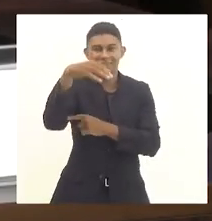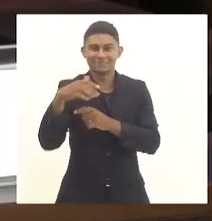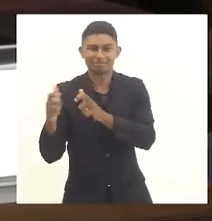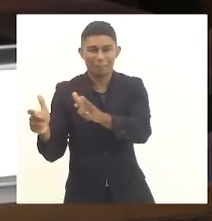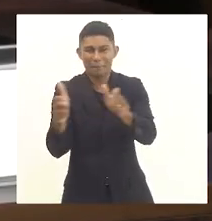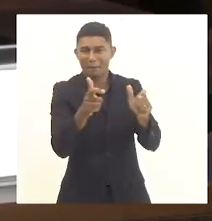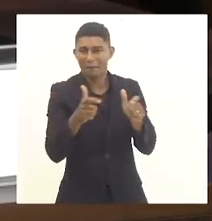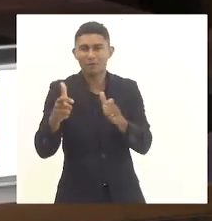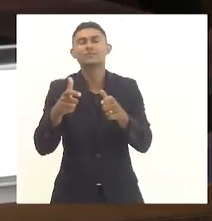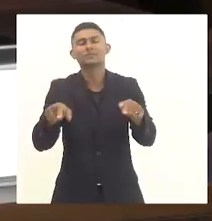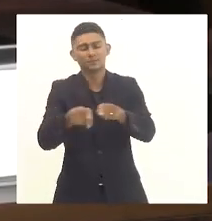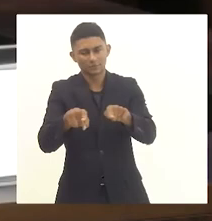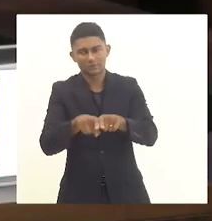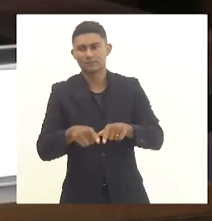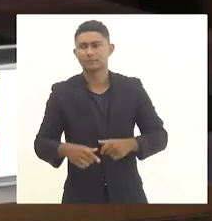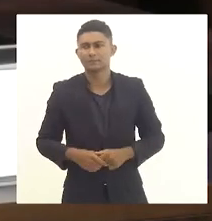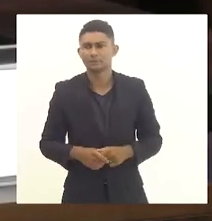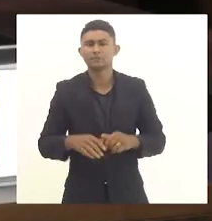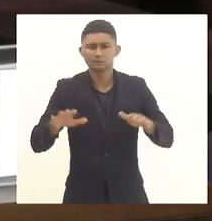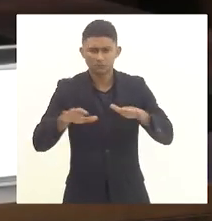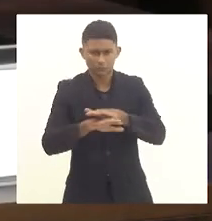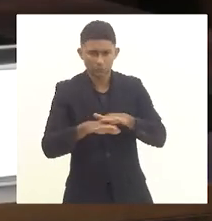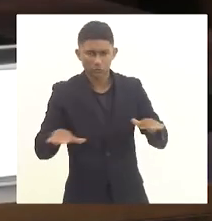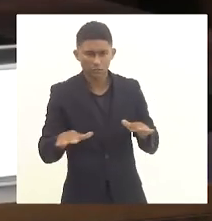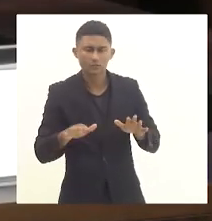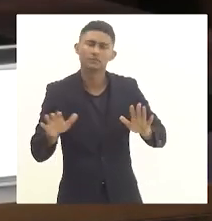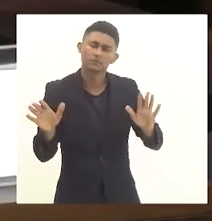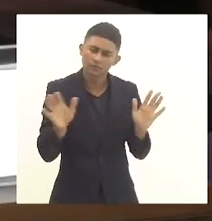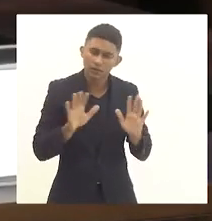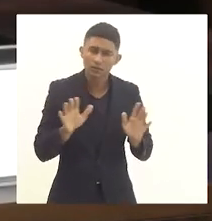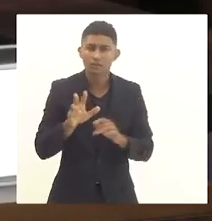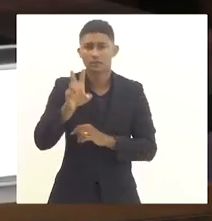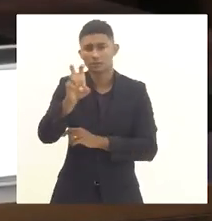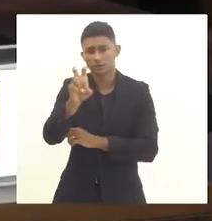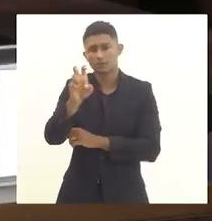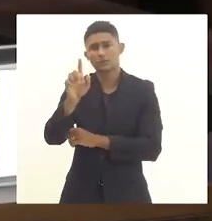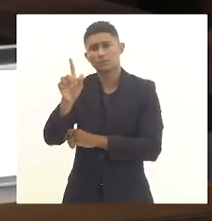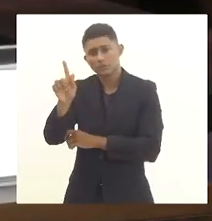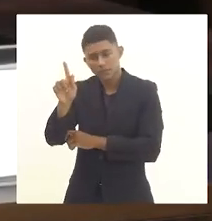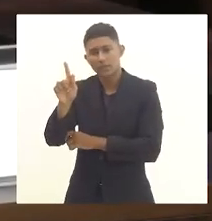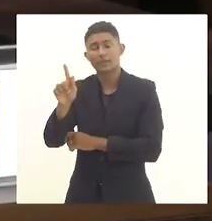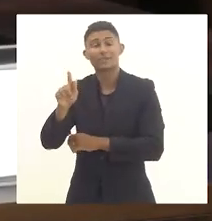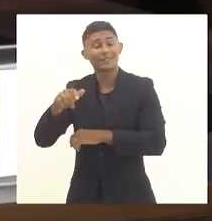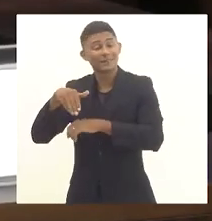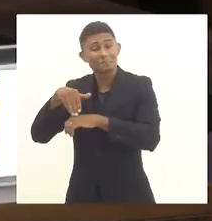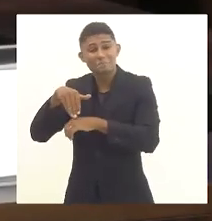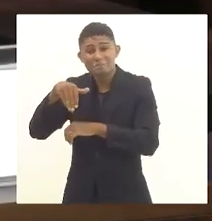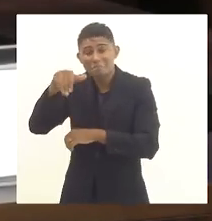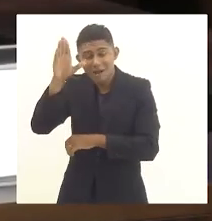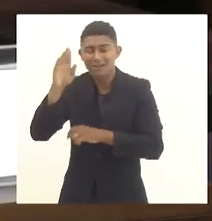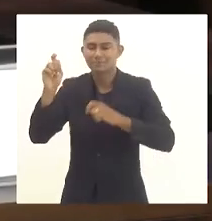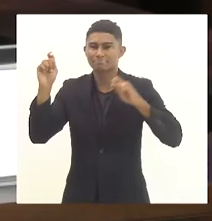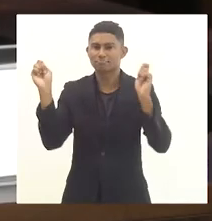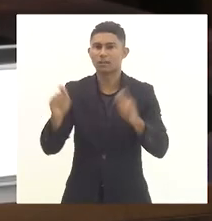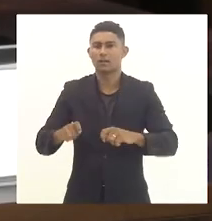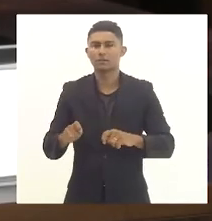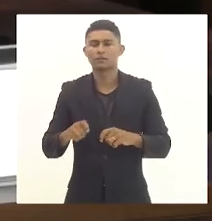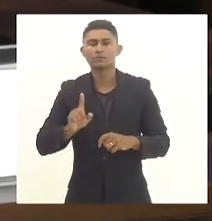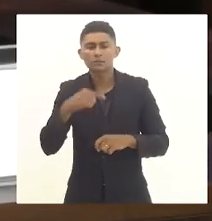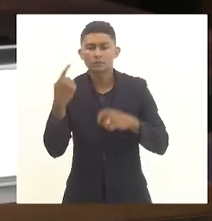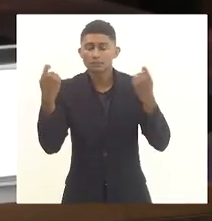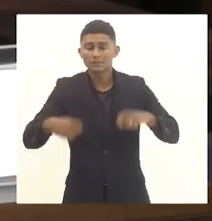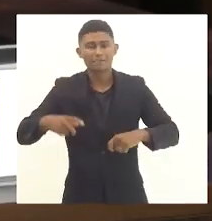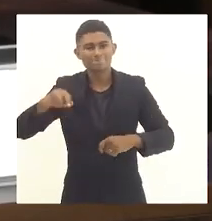muito importante. Mas não se esgota por aí. O 5G é muito mais, e o que a gente tem que fazer é se